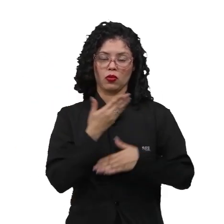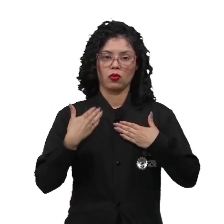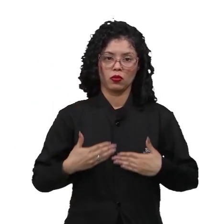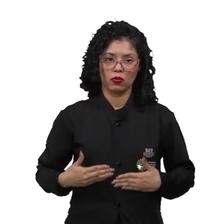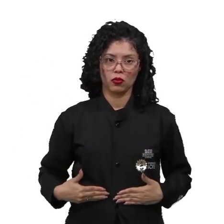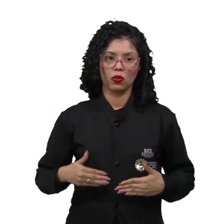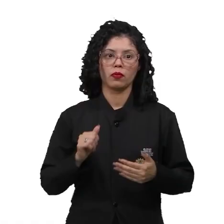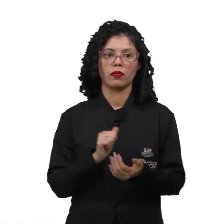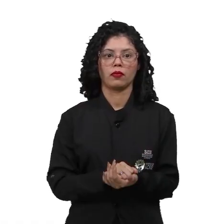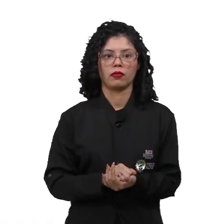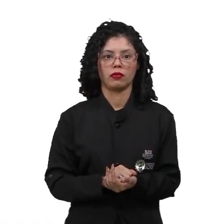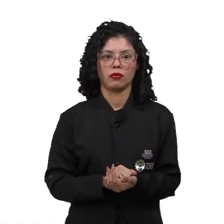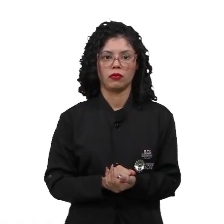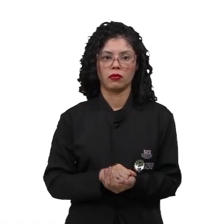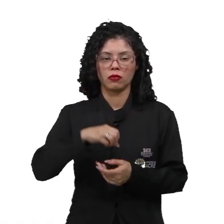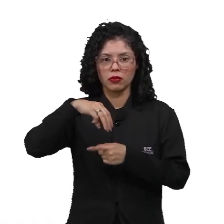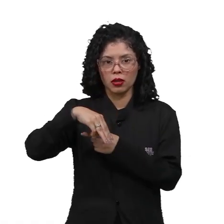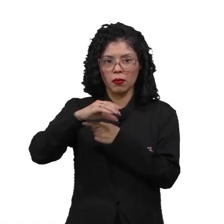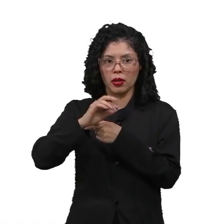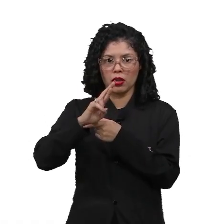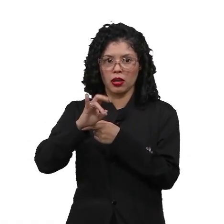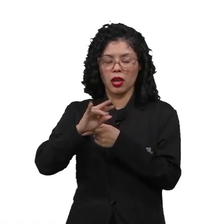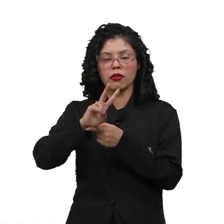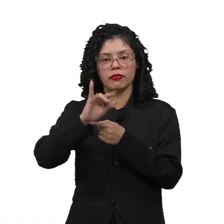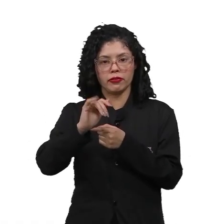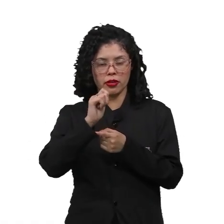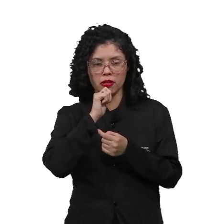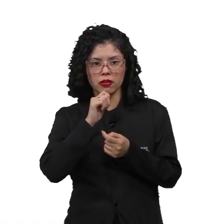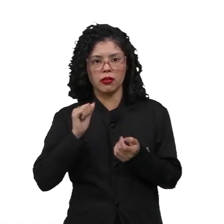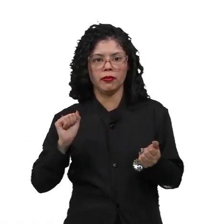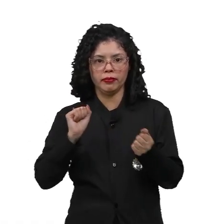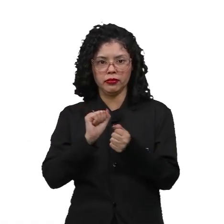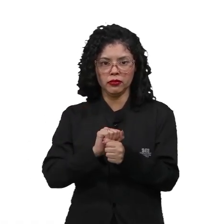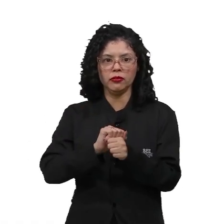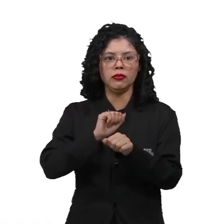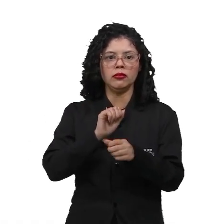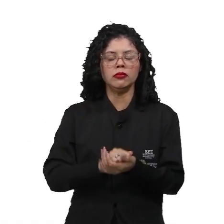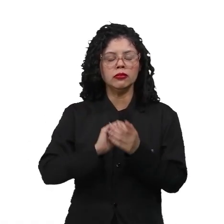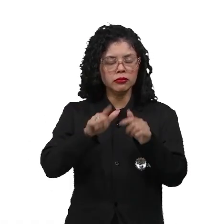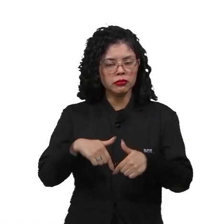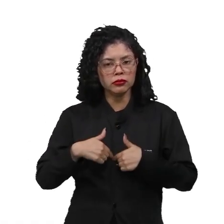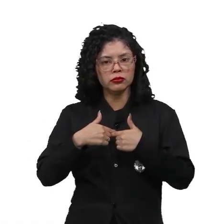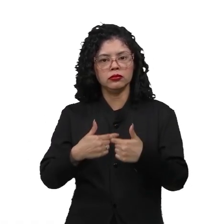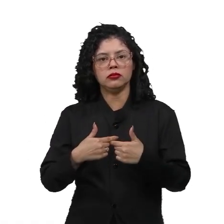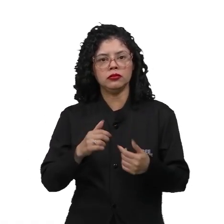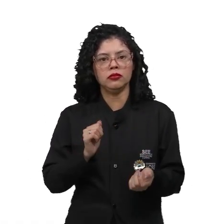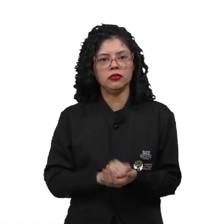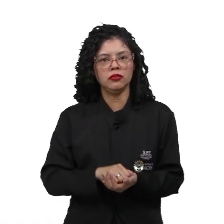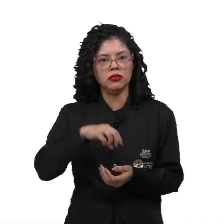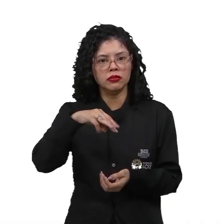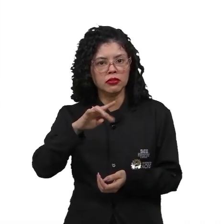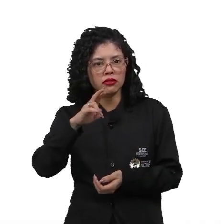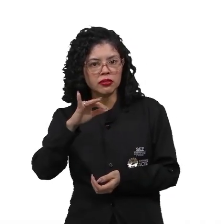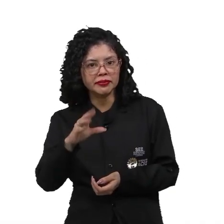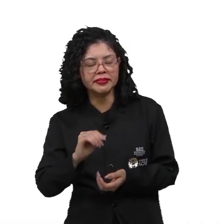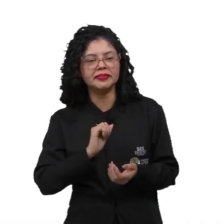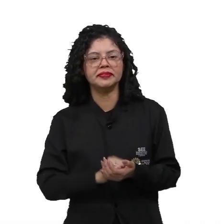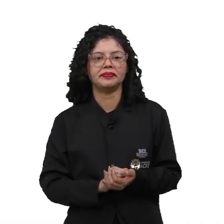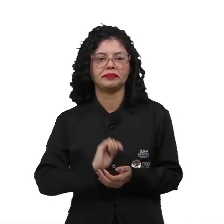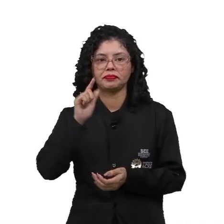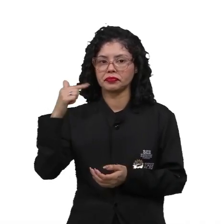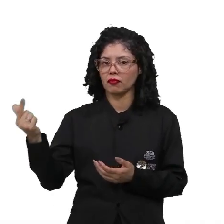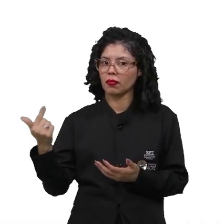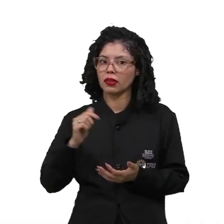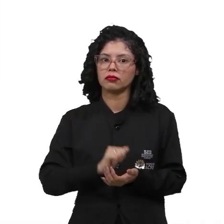organismo, né? Ali os macrófagos vão fagocitar ali os antígenos, né? Então pode ser os macrófagos, as células dendríticas,